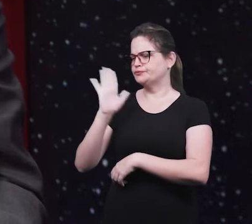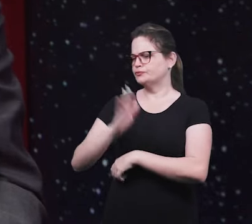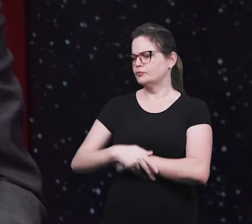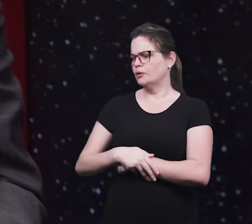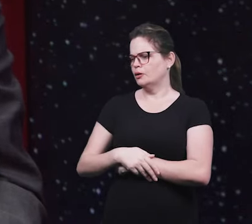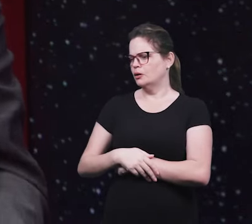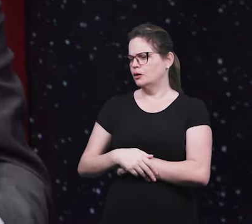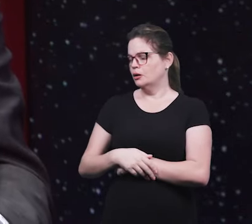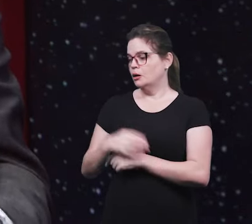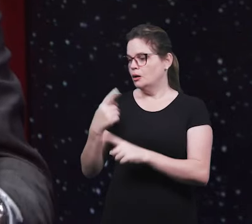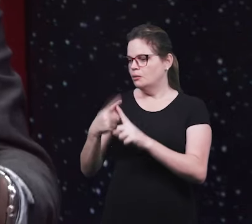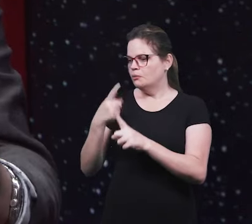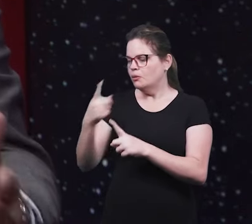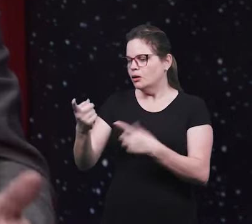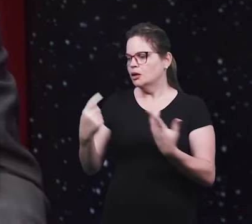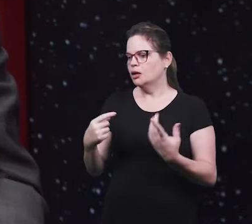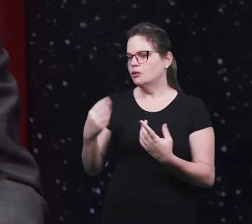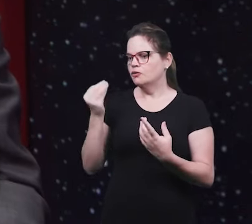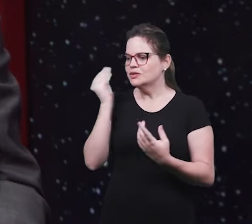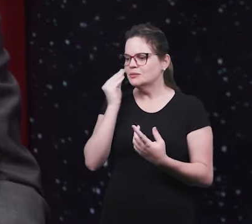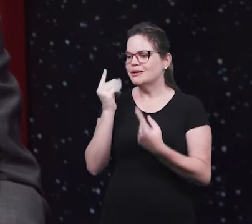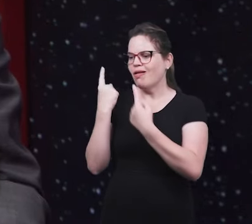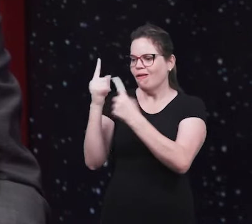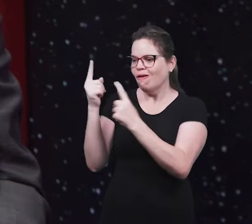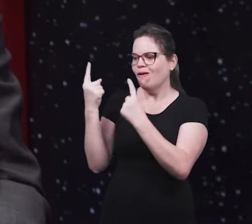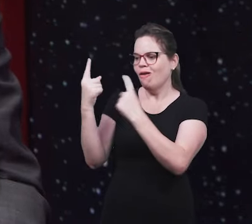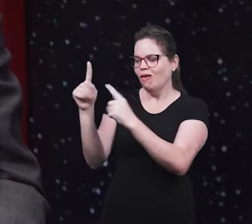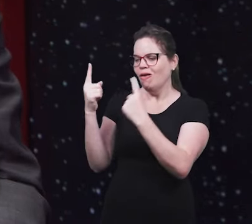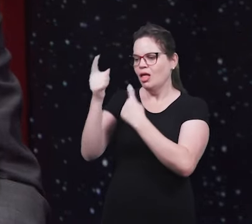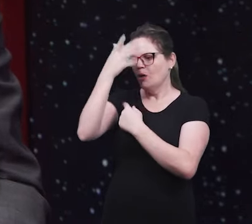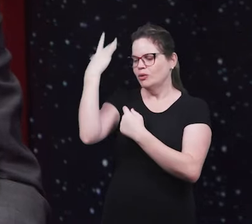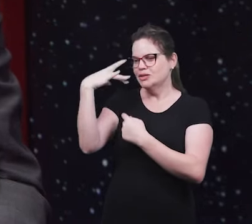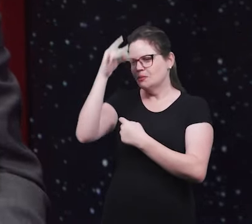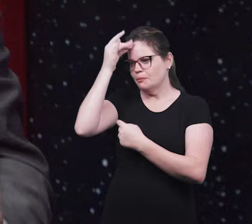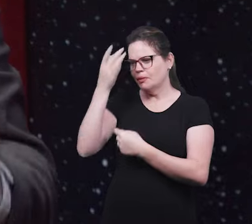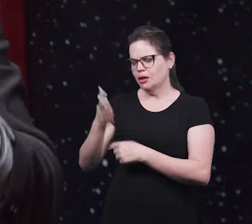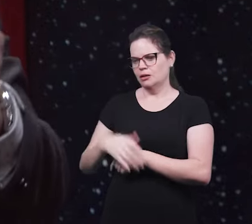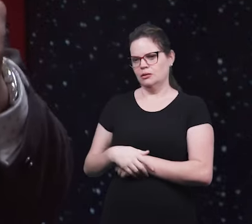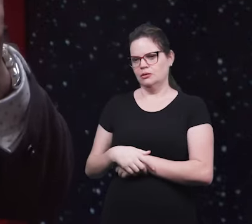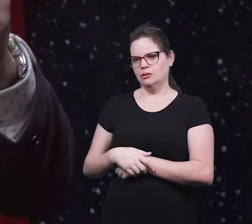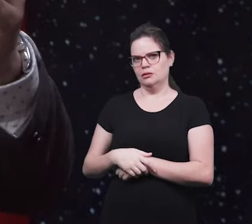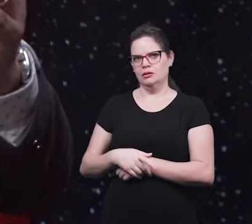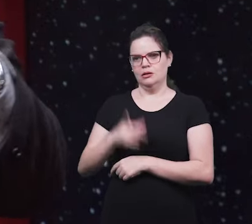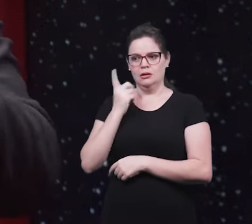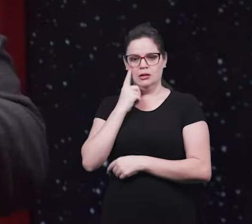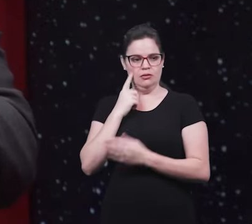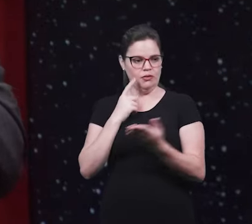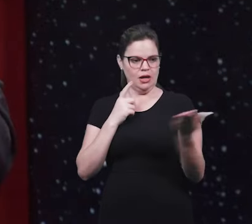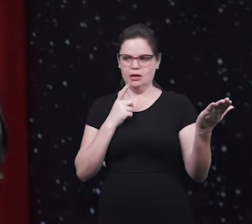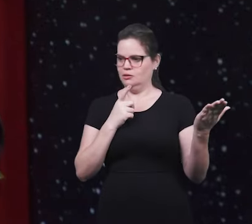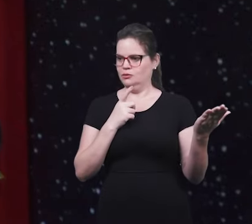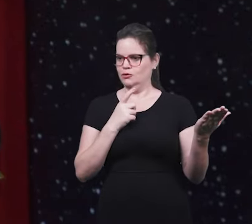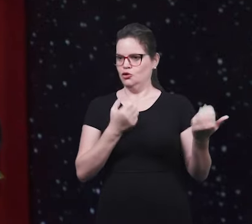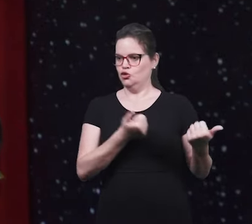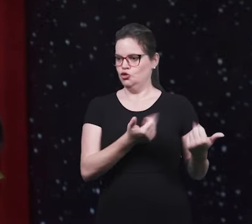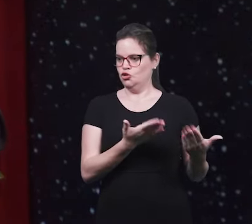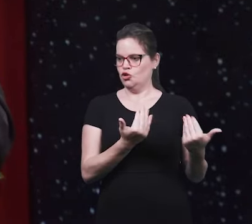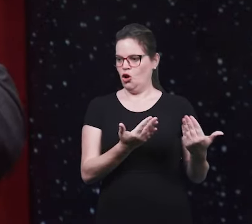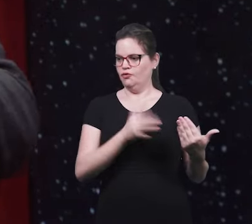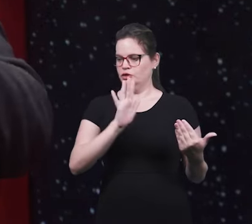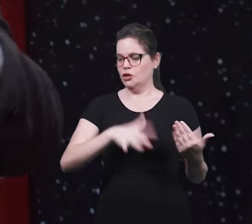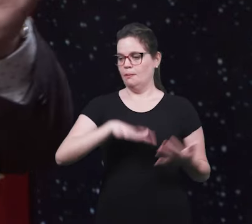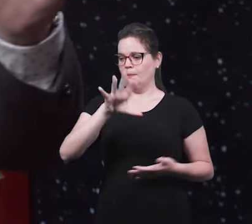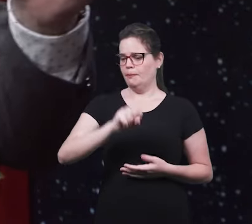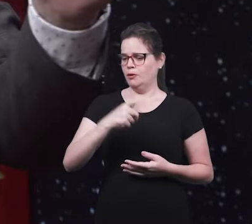que tentastes ao Espírito do Senhor? Está vendo aqueles jovens? Os jovens haviam retirado o corpo de